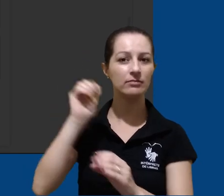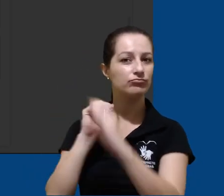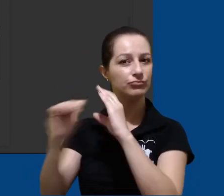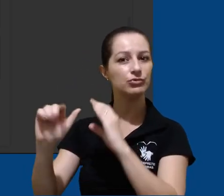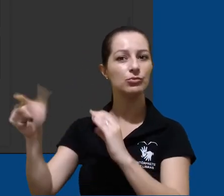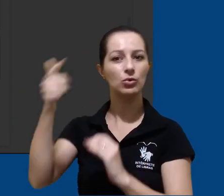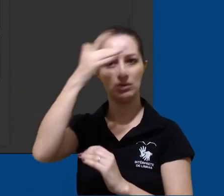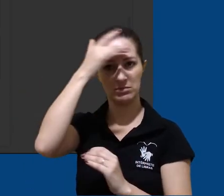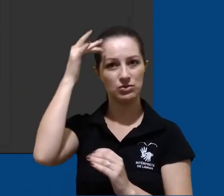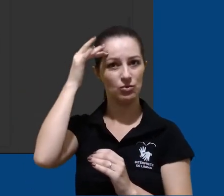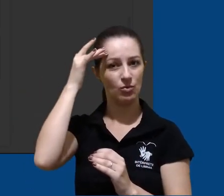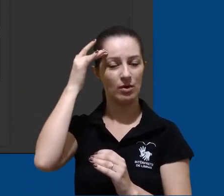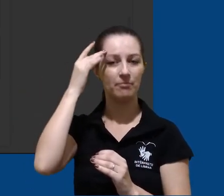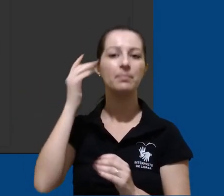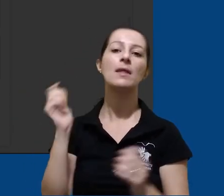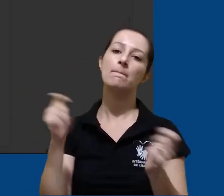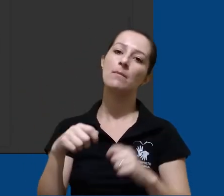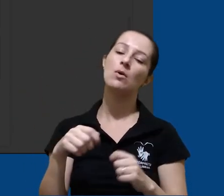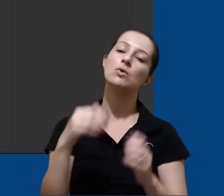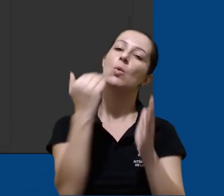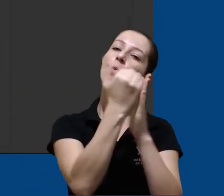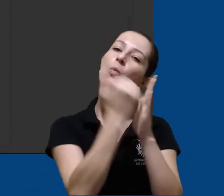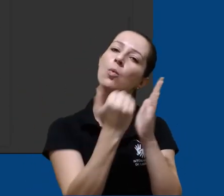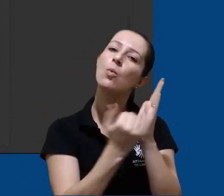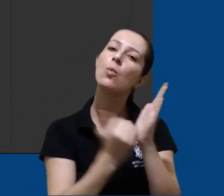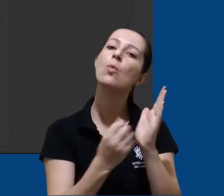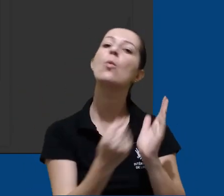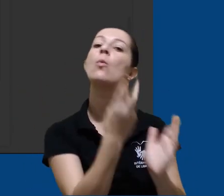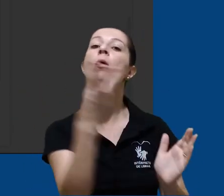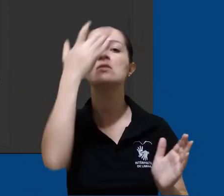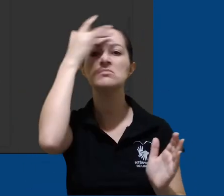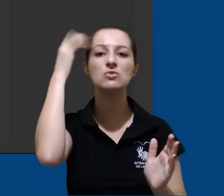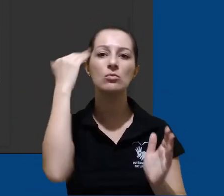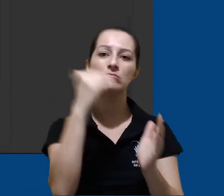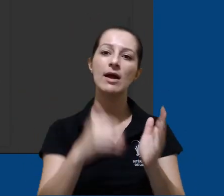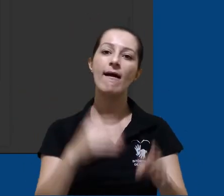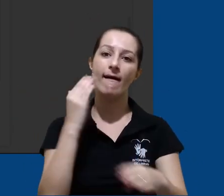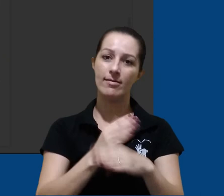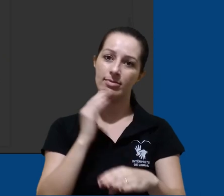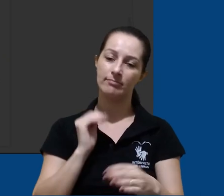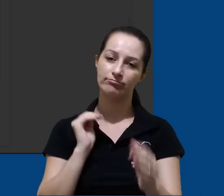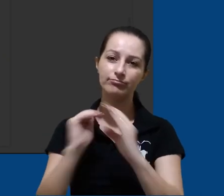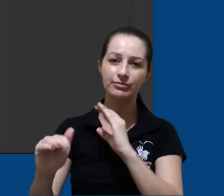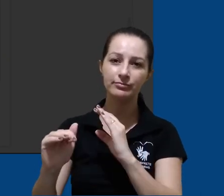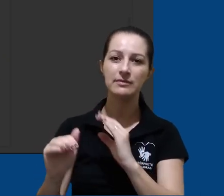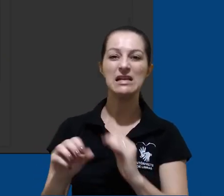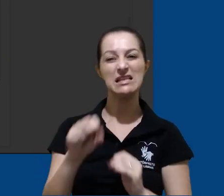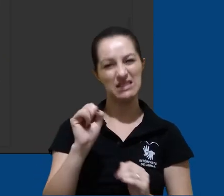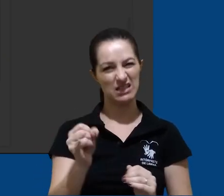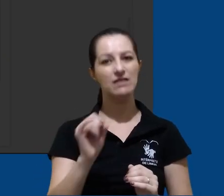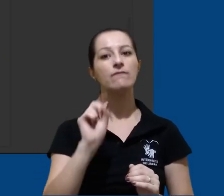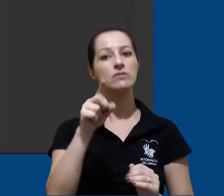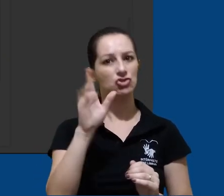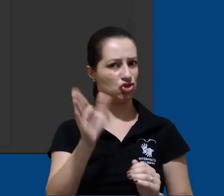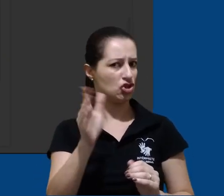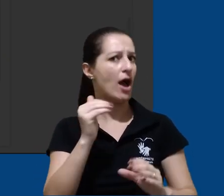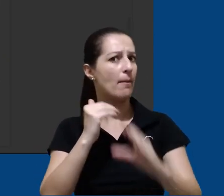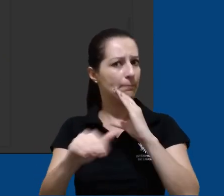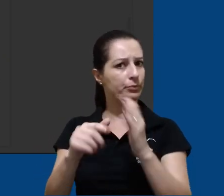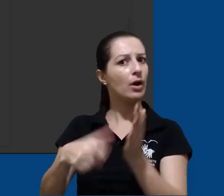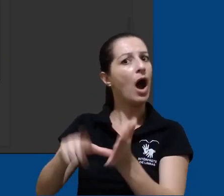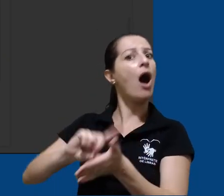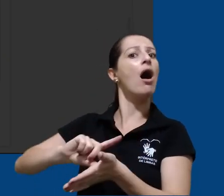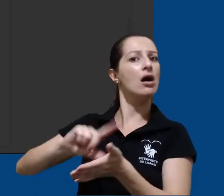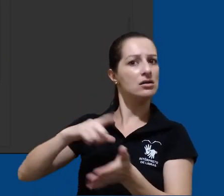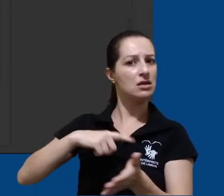no campo de texto você pode adicionar os e-mails as pessoas com quem você deseja compartilhar e apertar entre caso você já tenha enviado algum